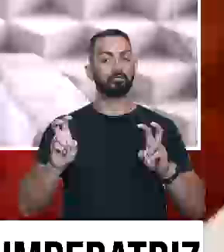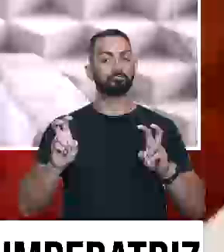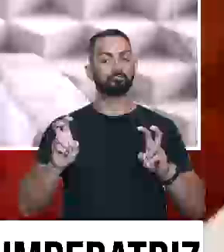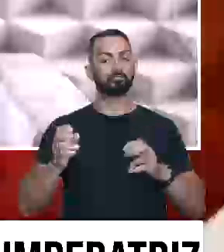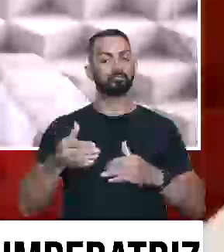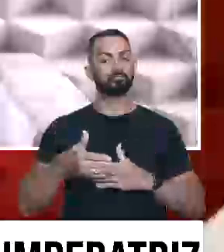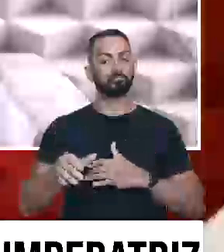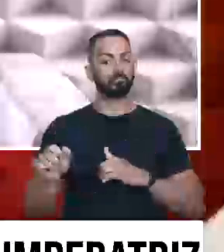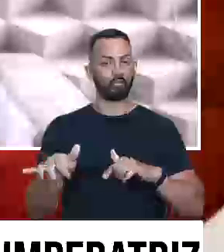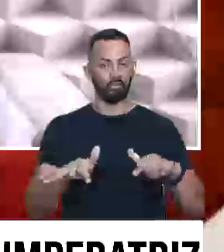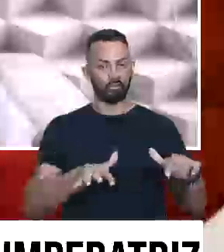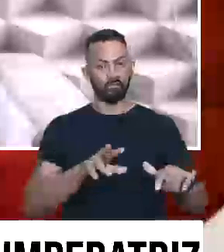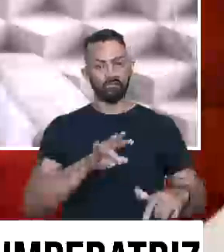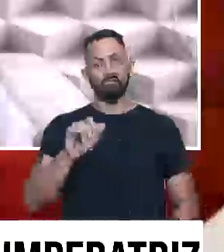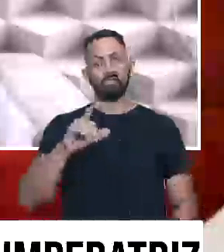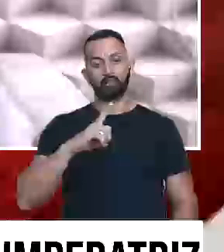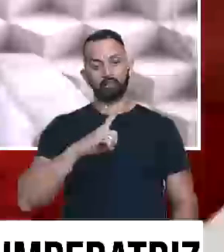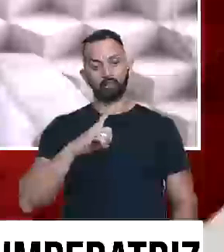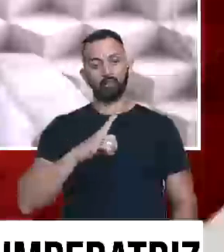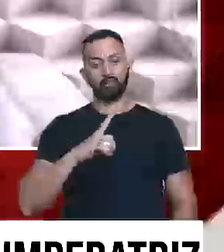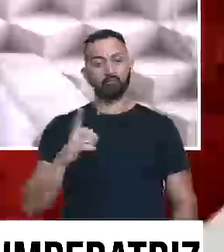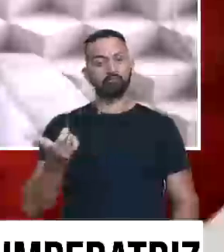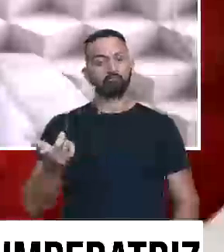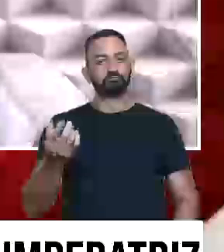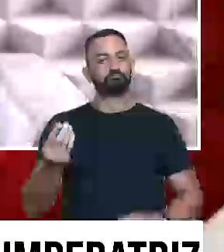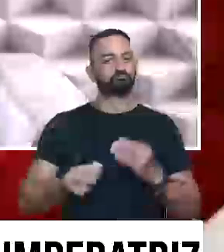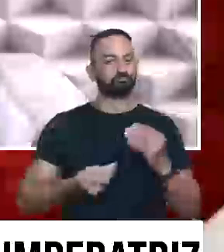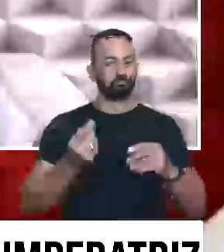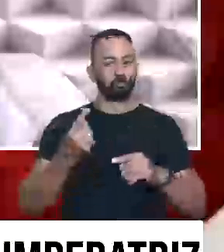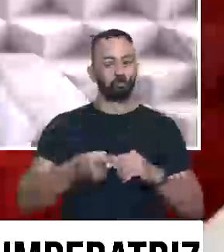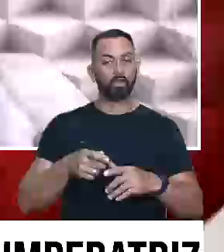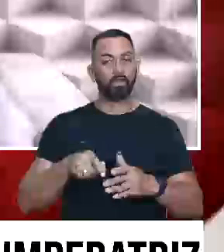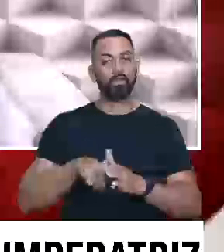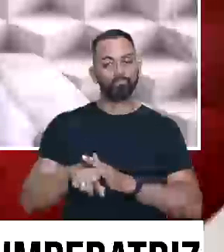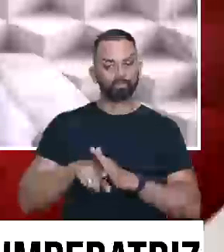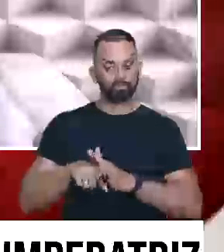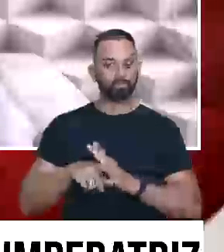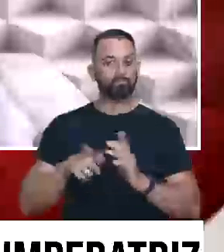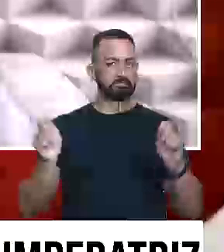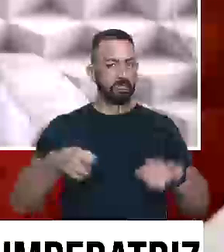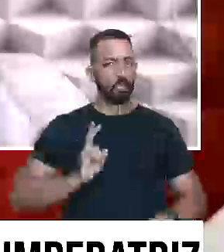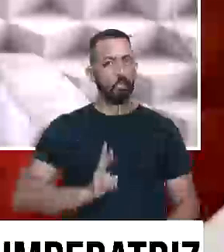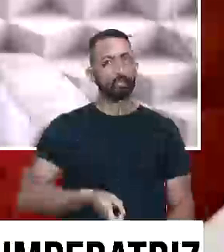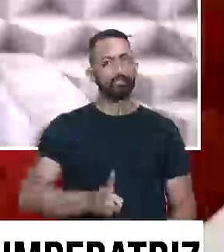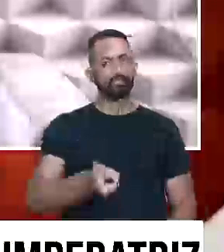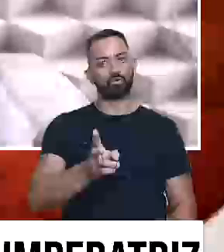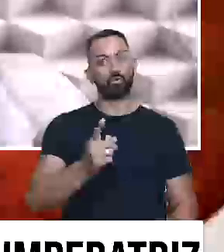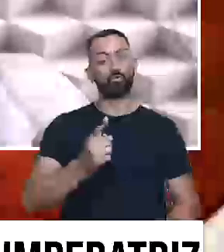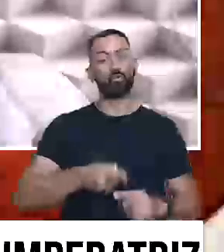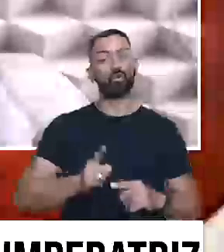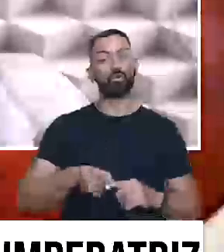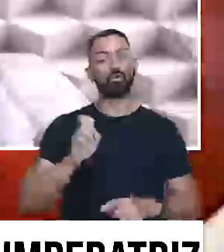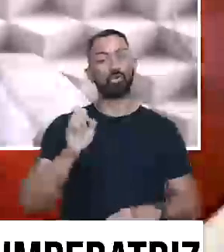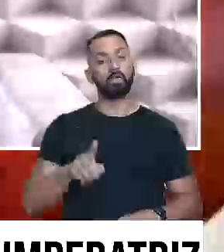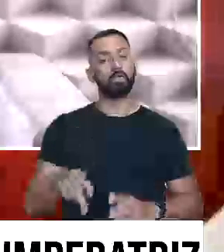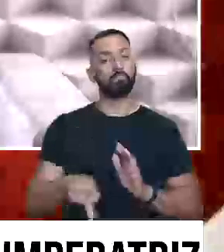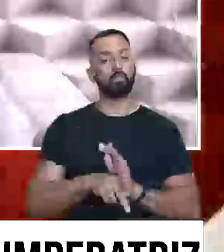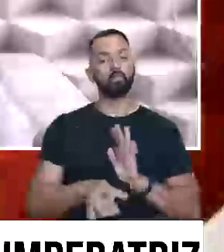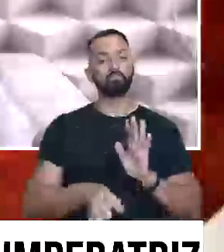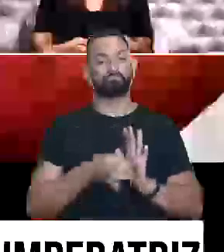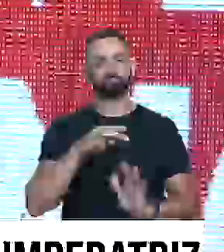que com certeza nas próximas semanas ainda pode ganhar um novo capítulo, porque essa fiscalização ainda pode continuar, já que é uma